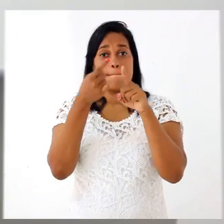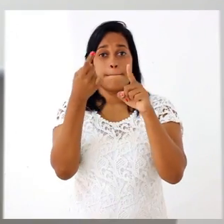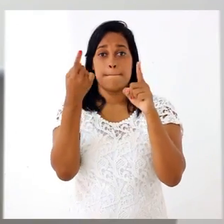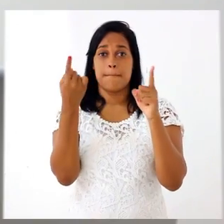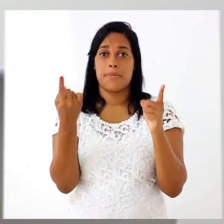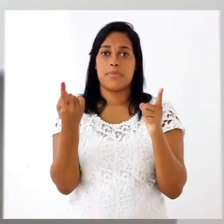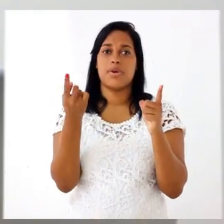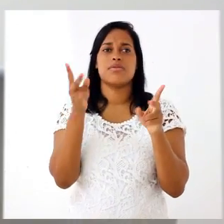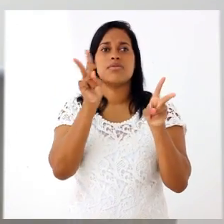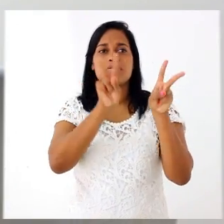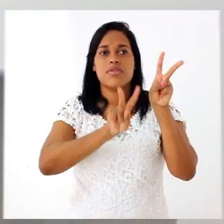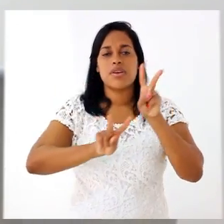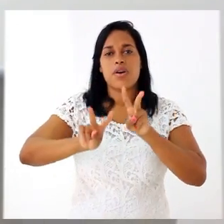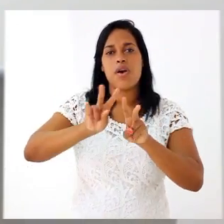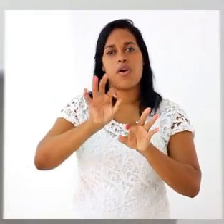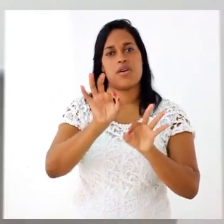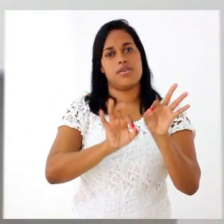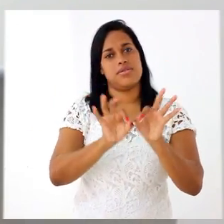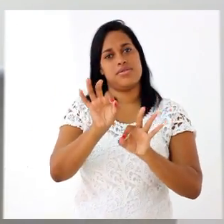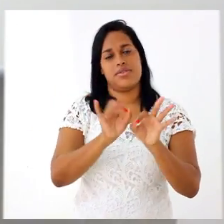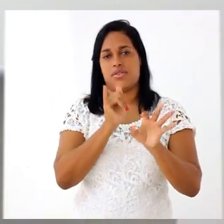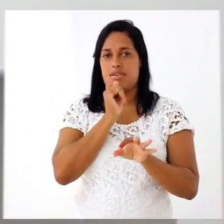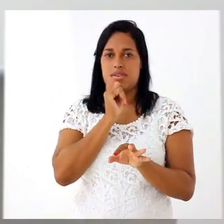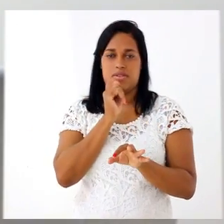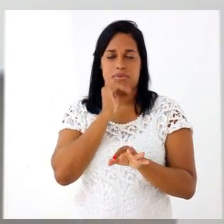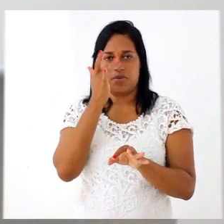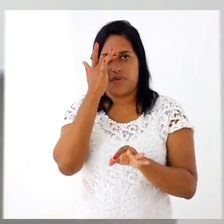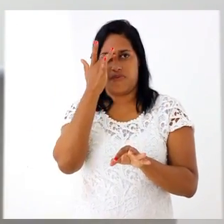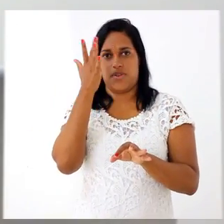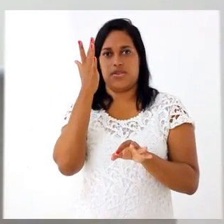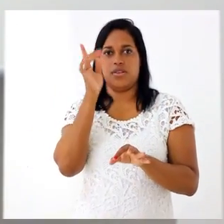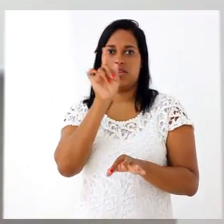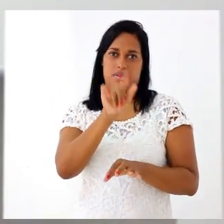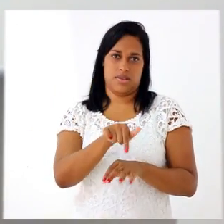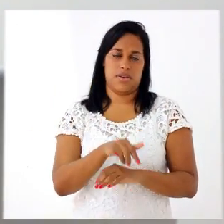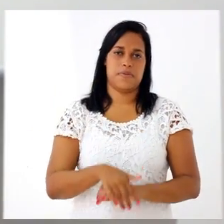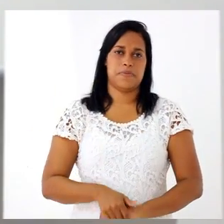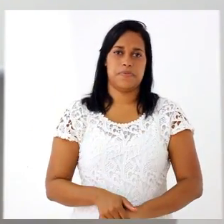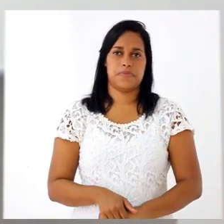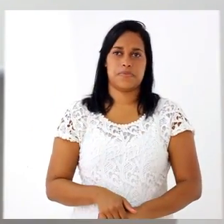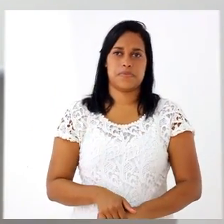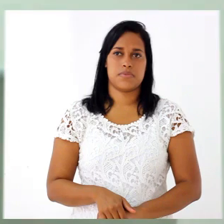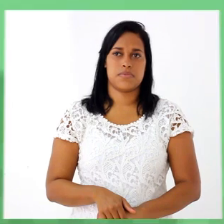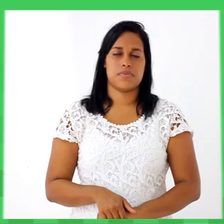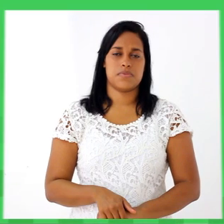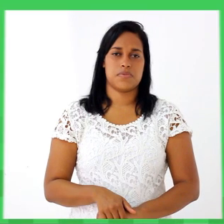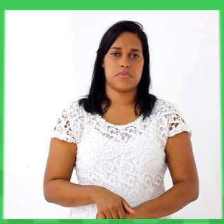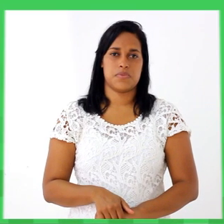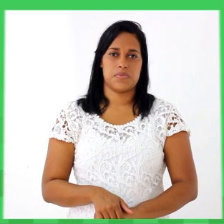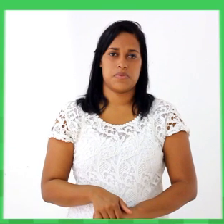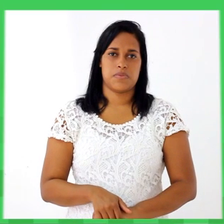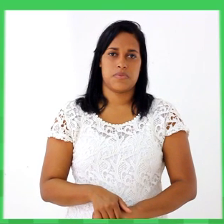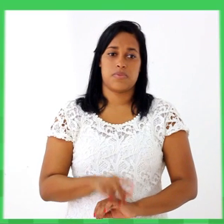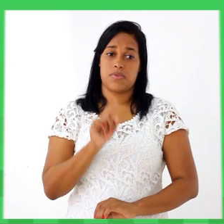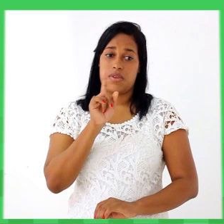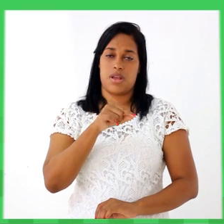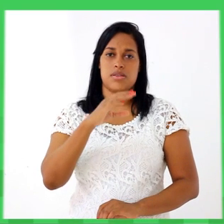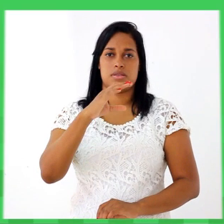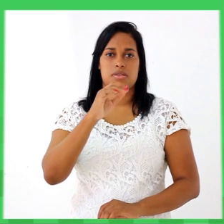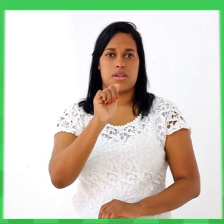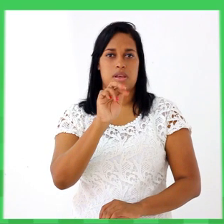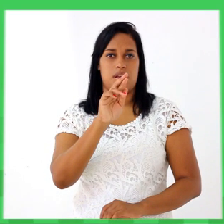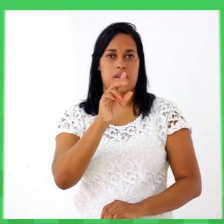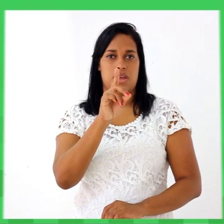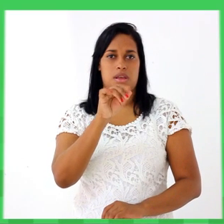vai visualizar alguns exemplos e vai facilitar para você. Vamos lá. Essa cardinalidade,